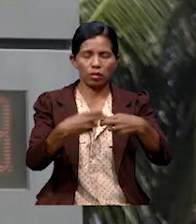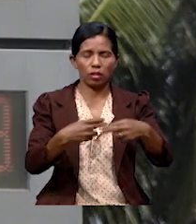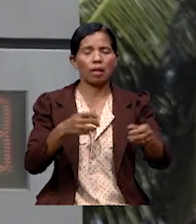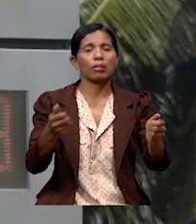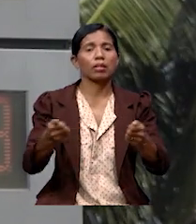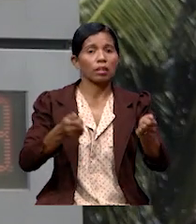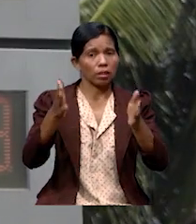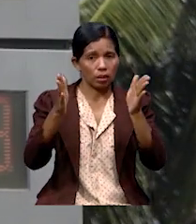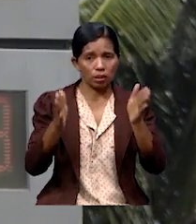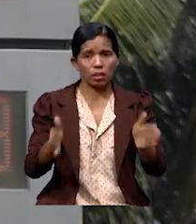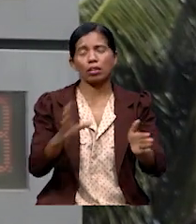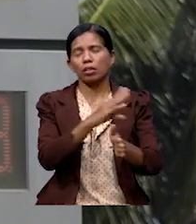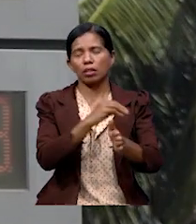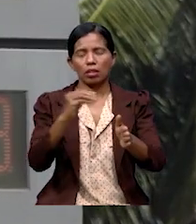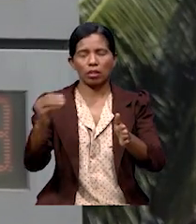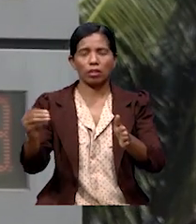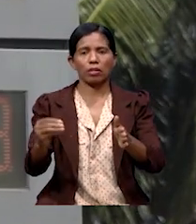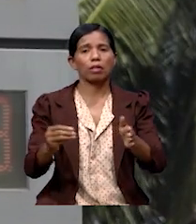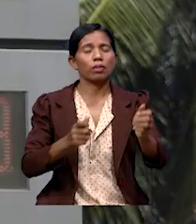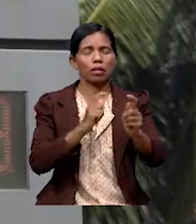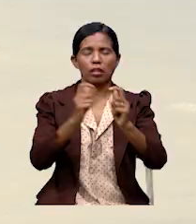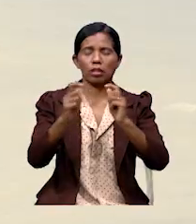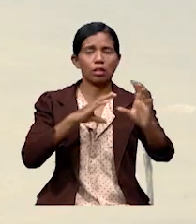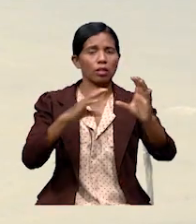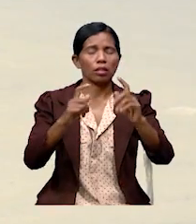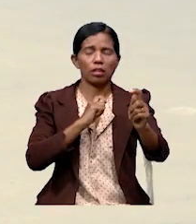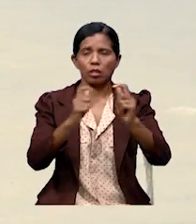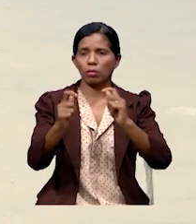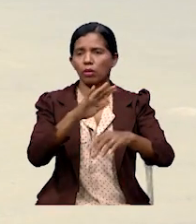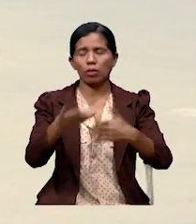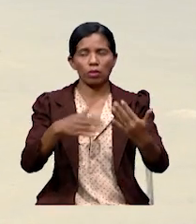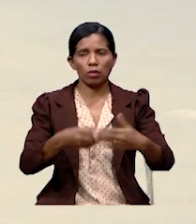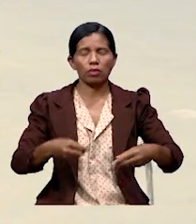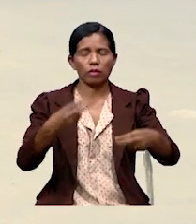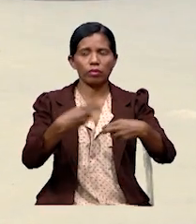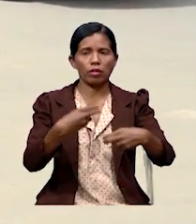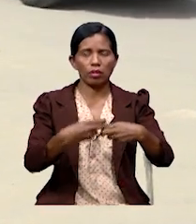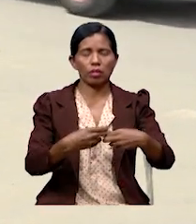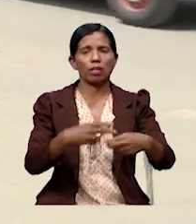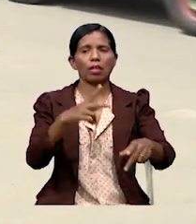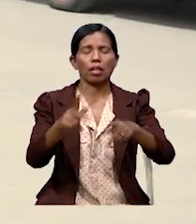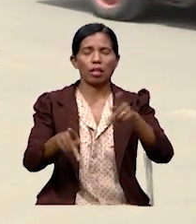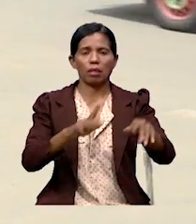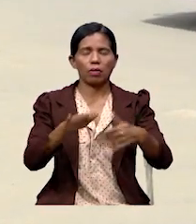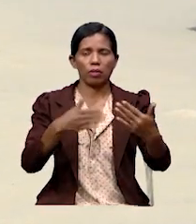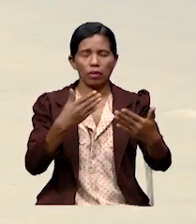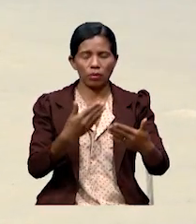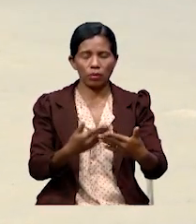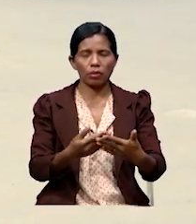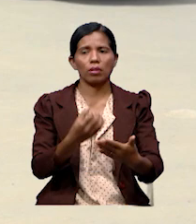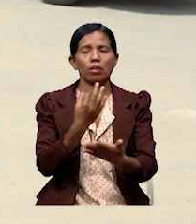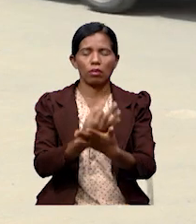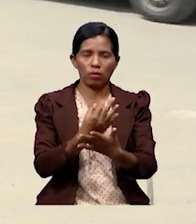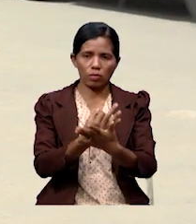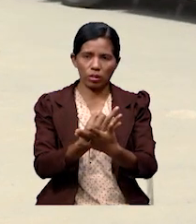motorista transporte público no privado sira, no situação né, afeta tebes ba condutor sira nia salário cada